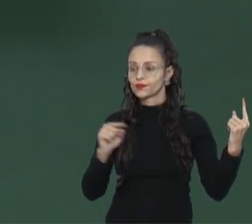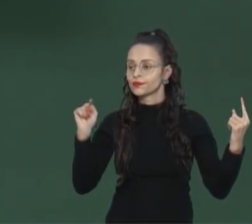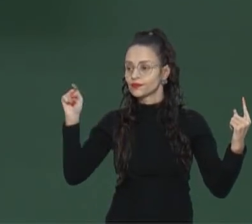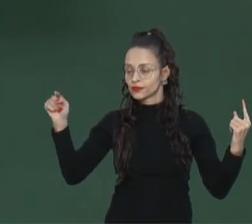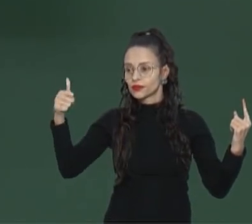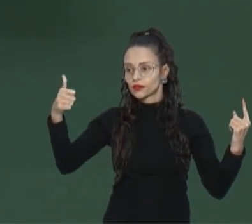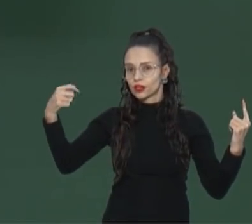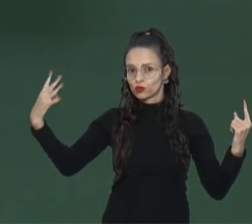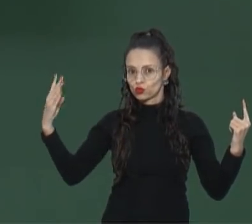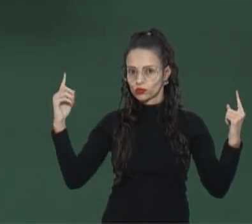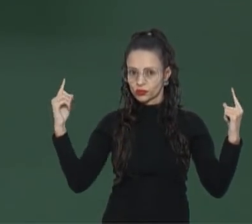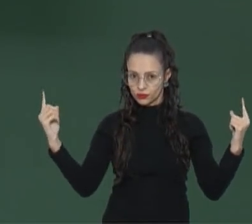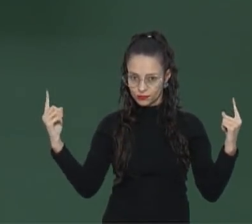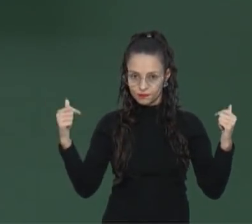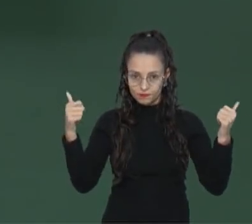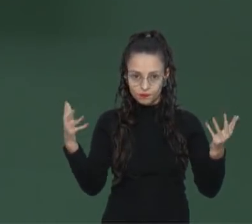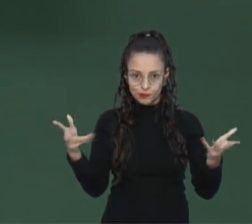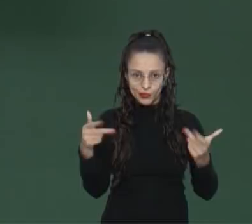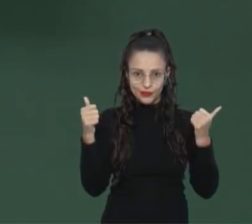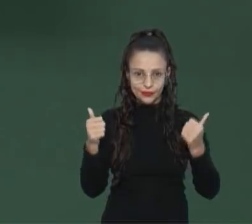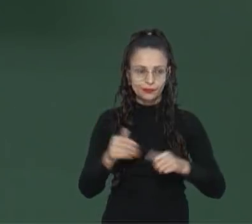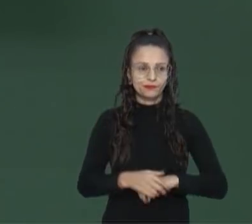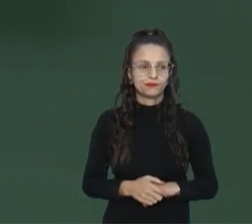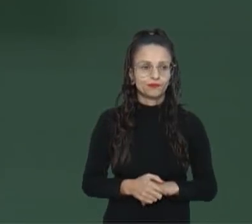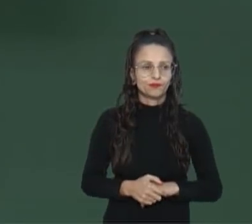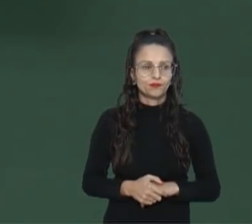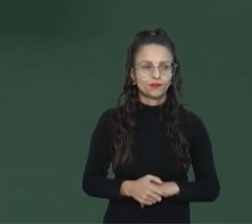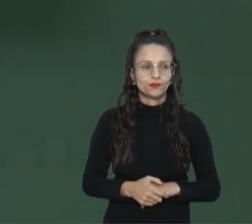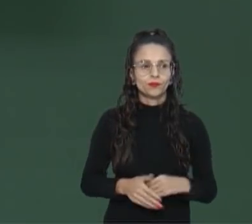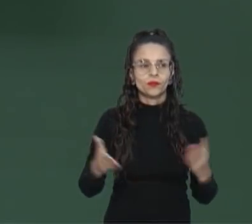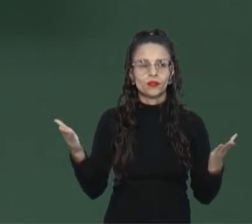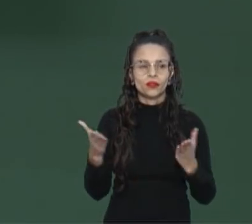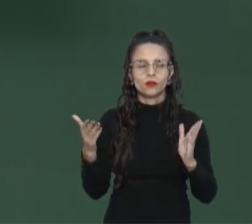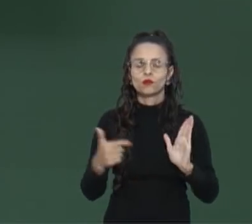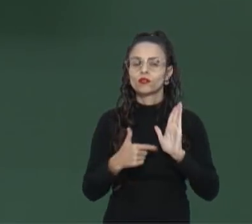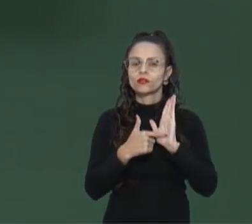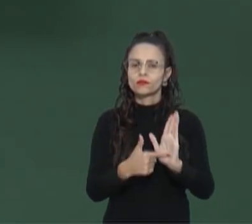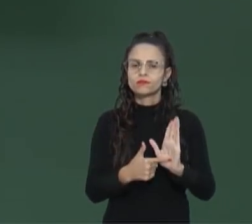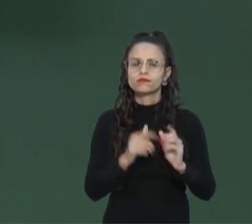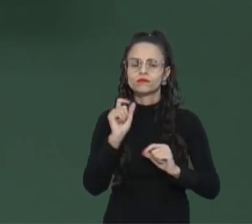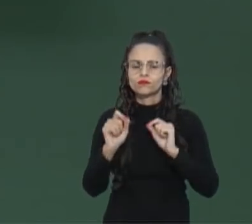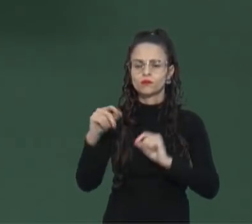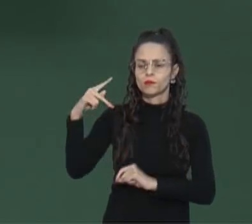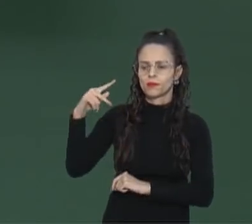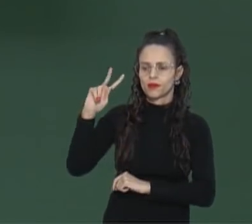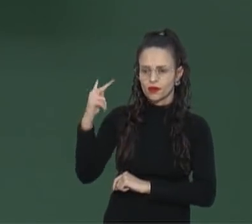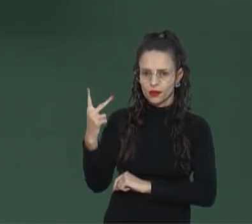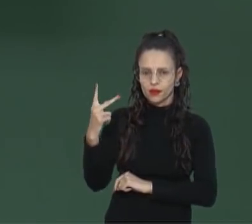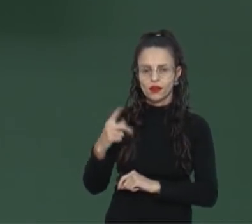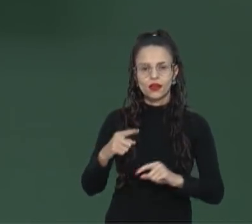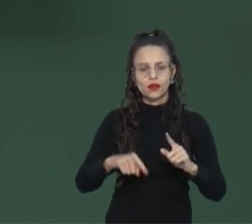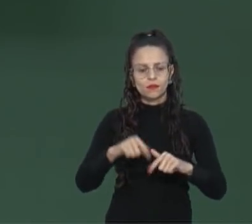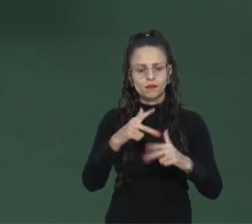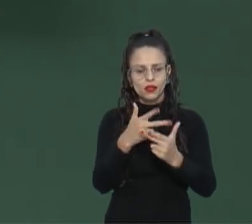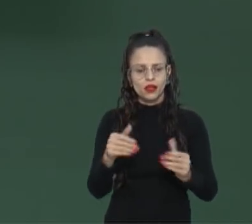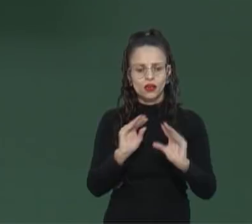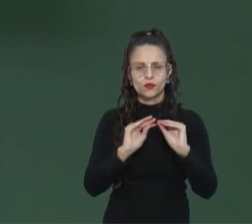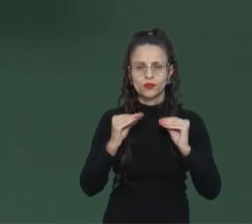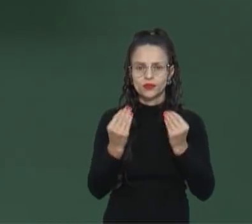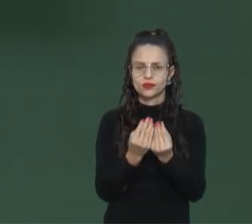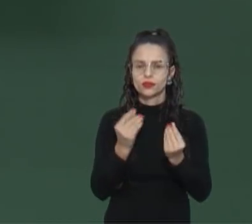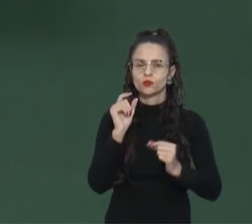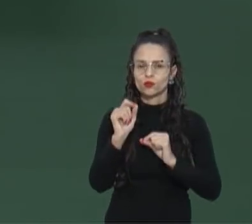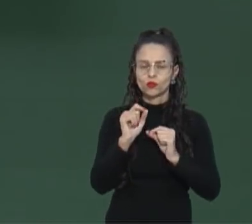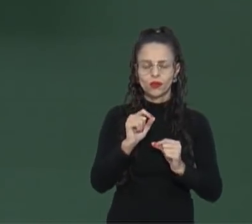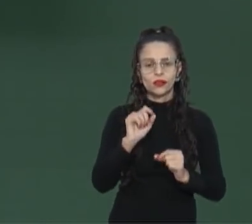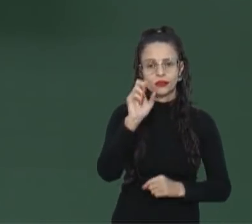do 14. Maravilha? Olá! Agora sobre indicadores de pH. Substâncias que quando